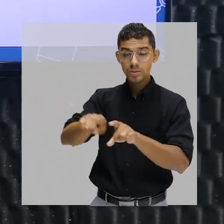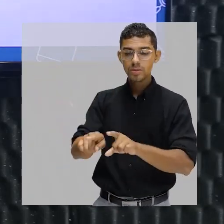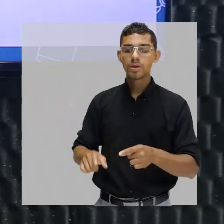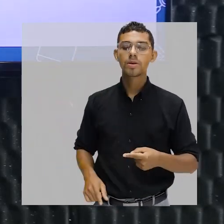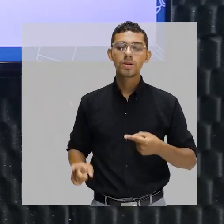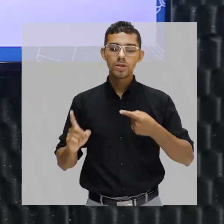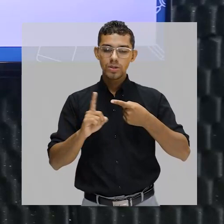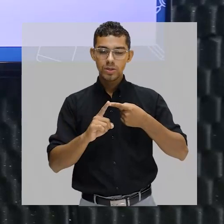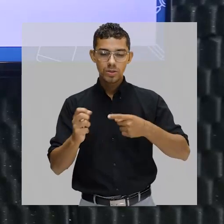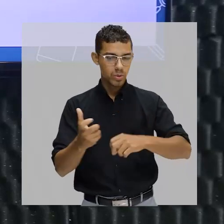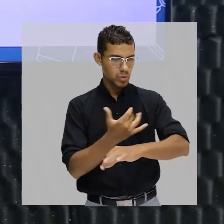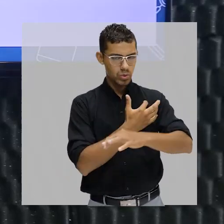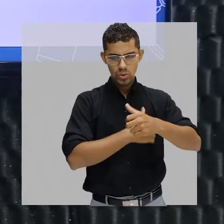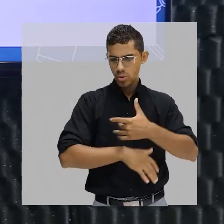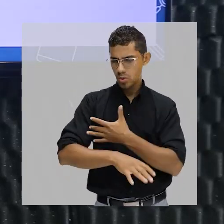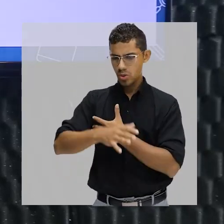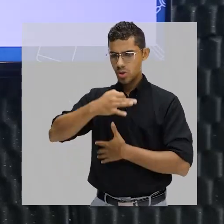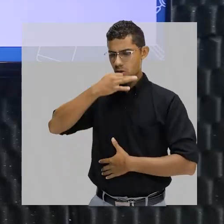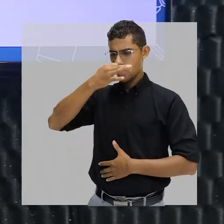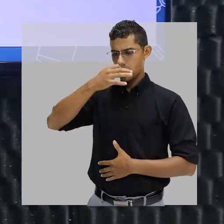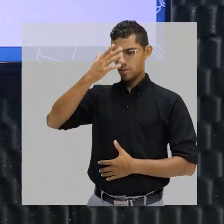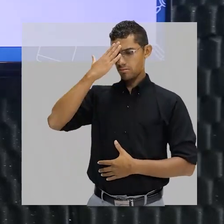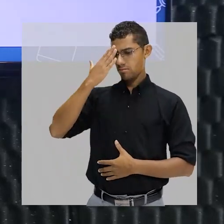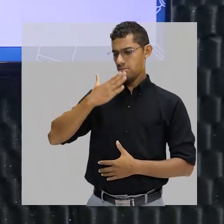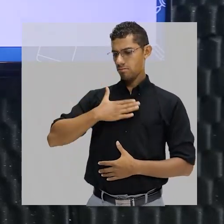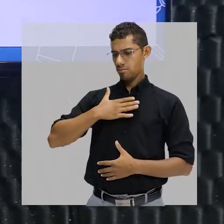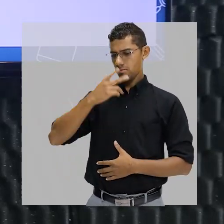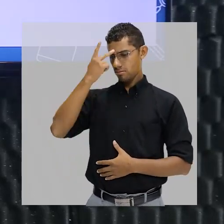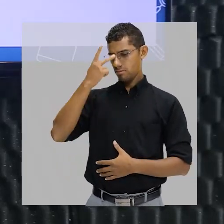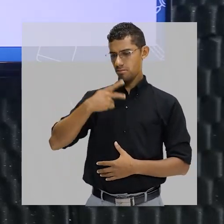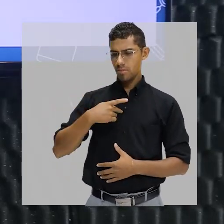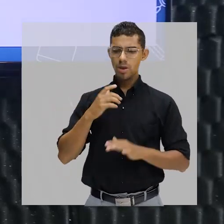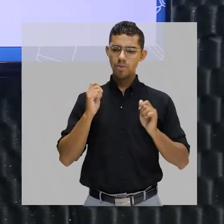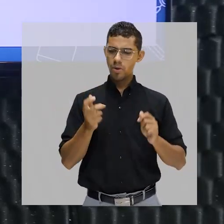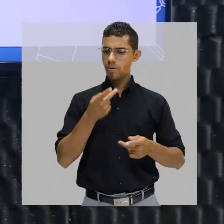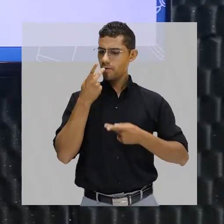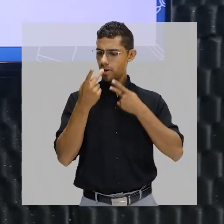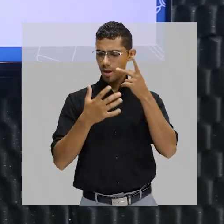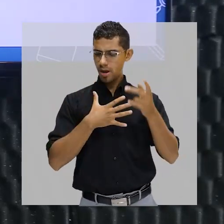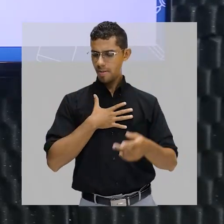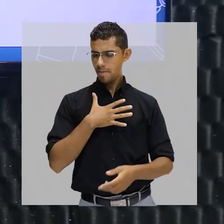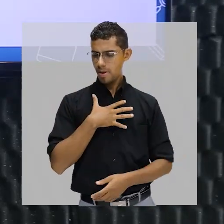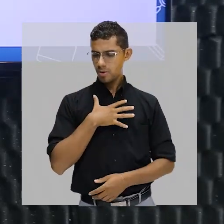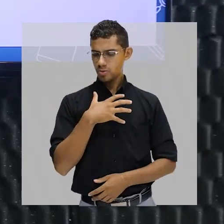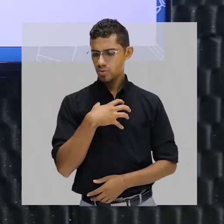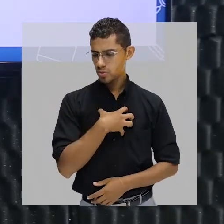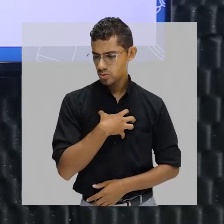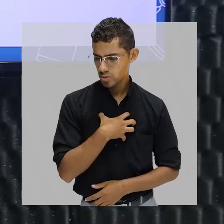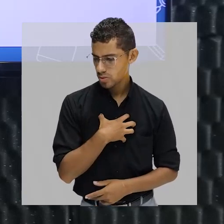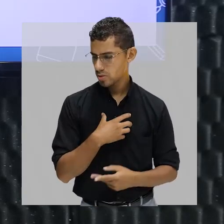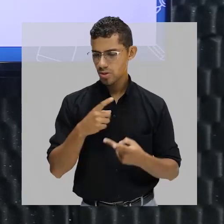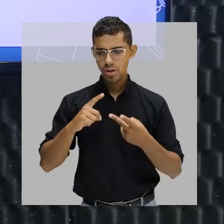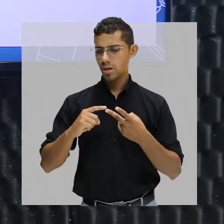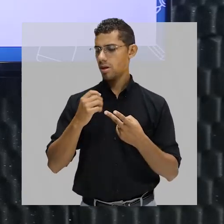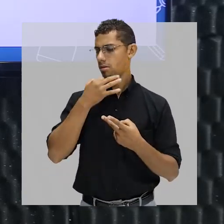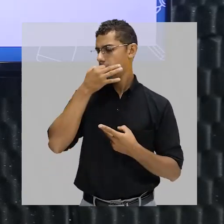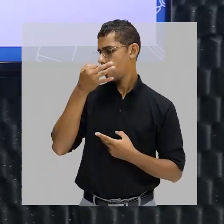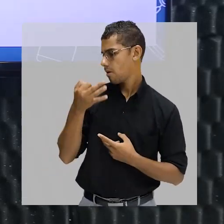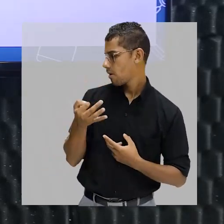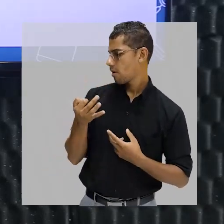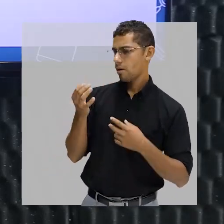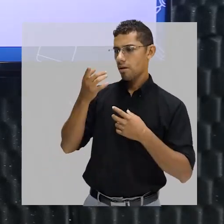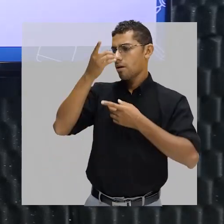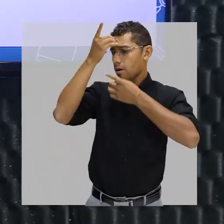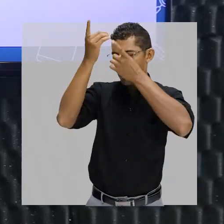emotiva, subjetividade, tá? Eu posso falar dos meus sentimentos, meu ponto de vista, eu posso comover,